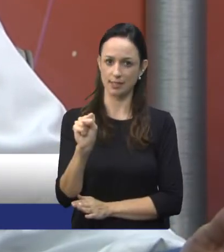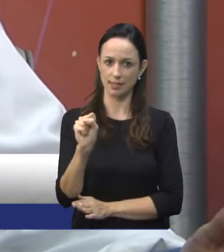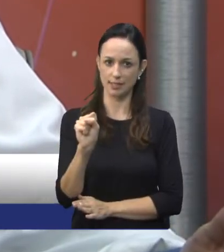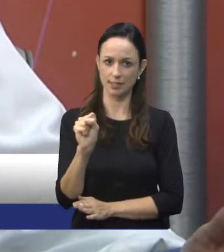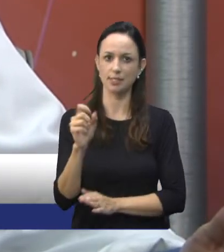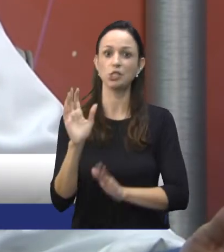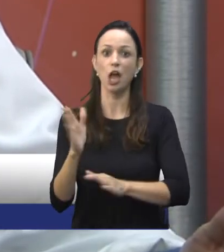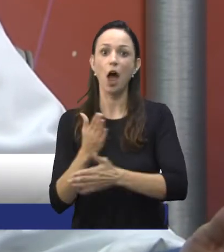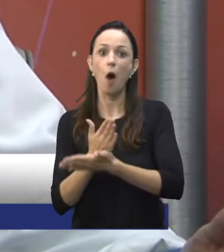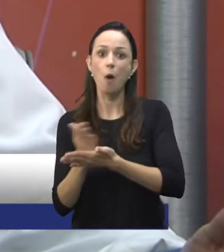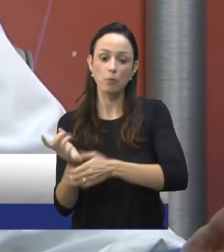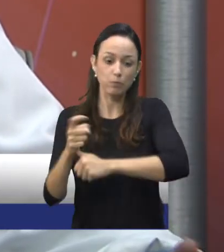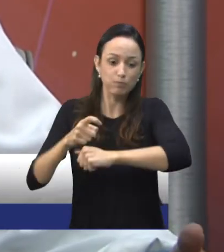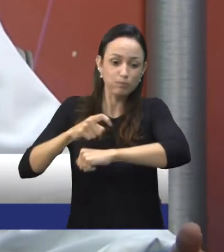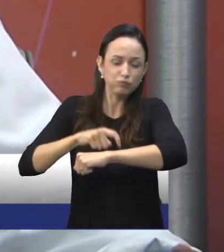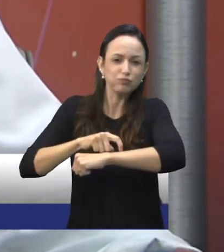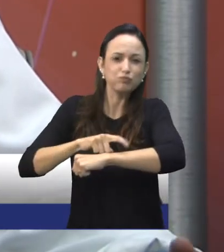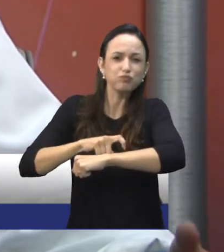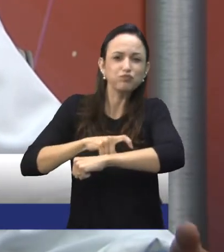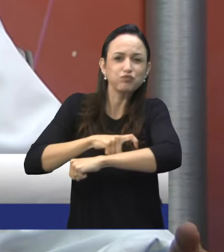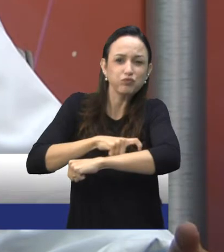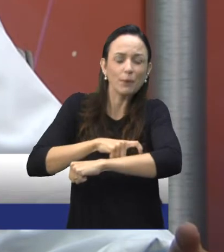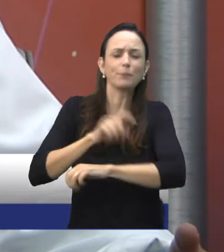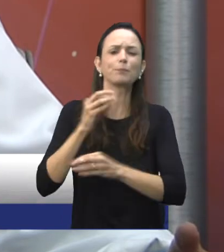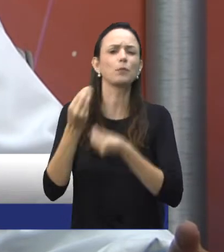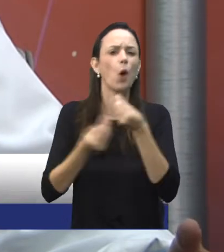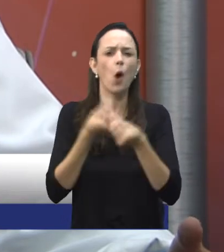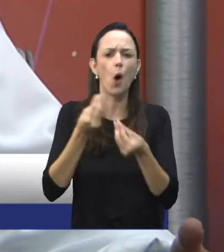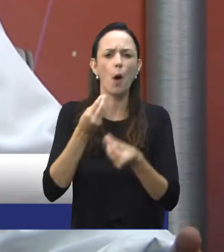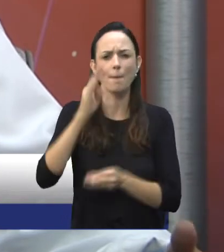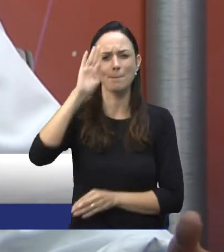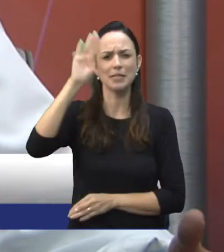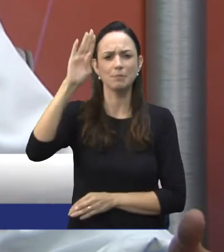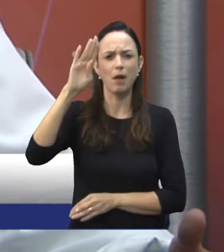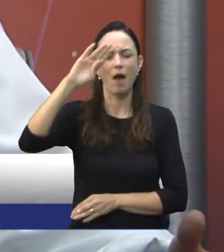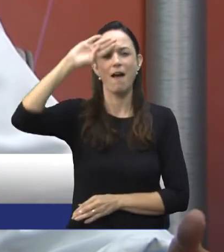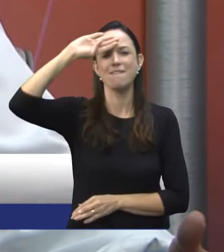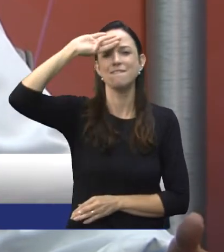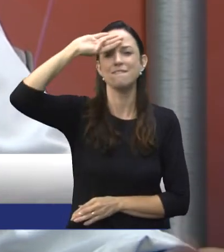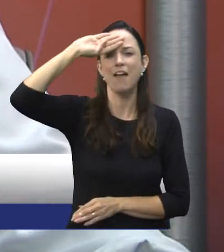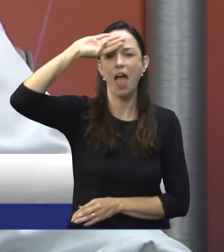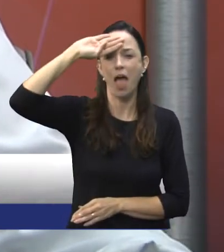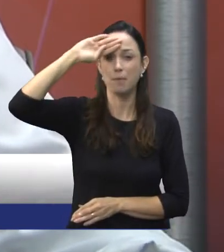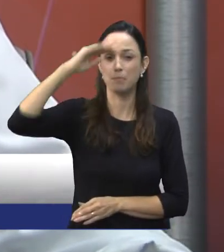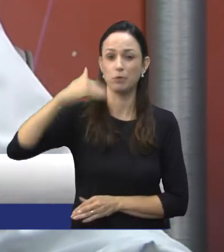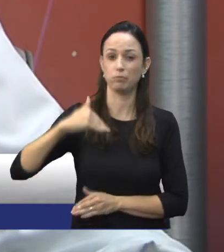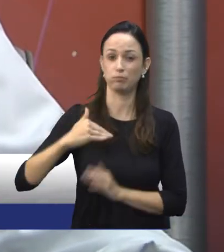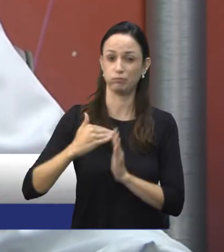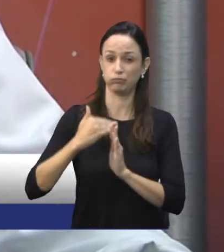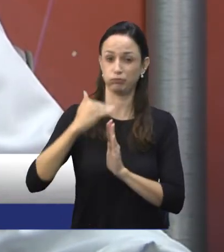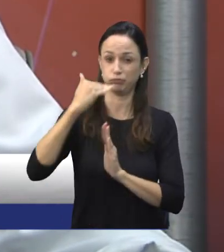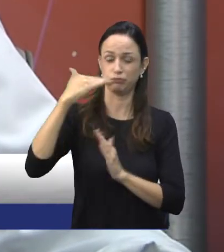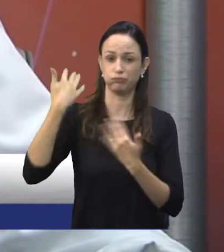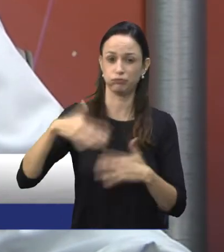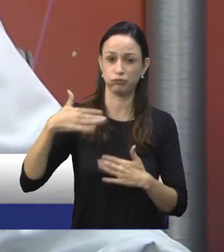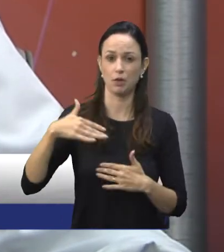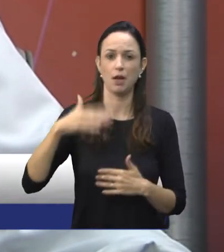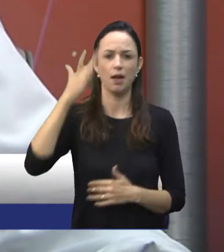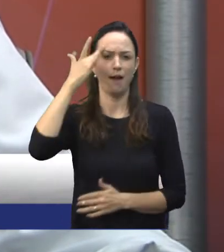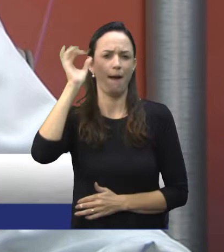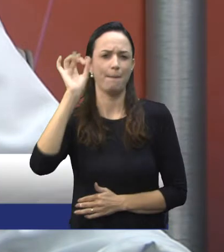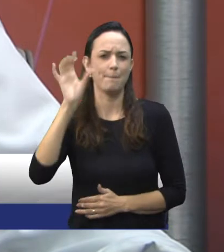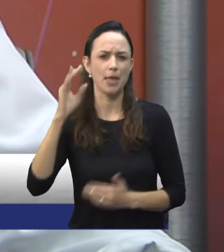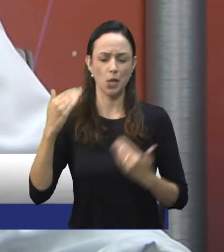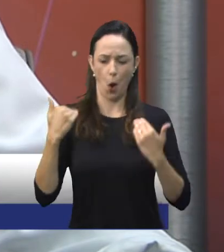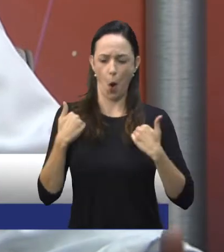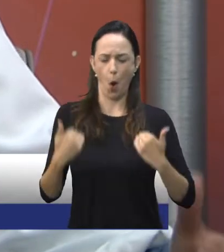a penetração da bactéria. Os principais sintomas são febre alta, dor de cabeça, dor